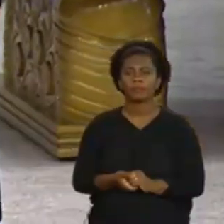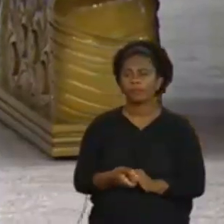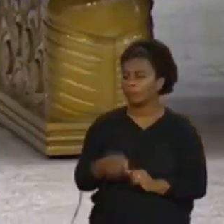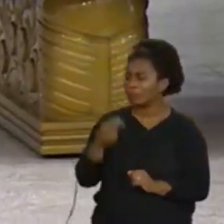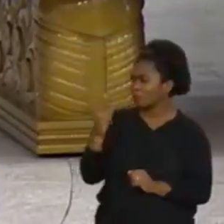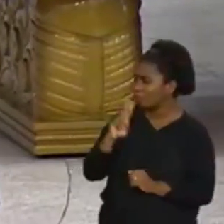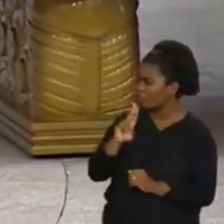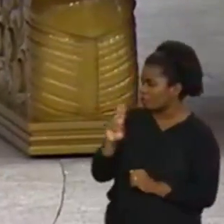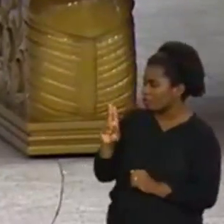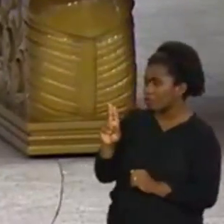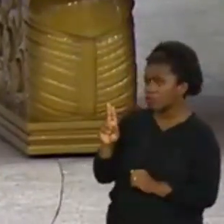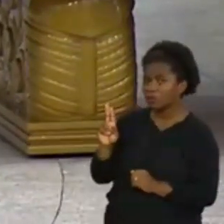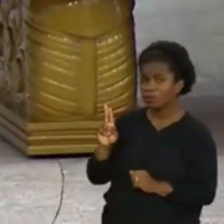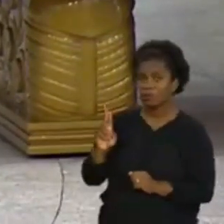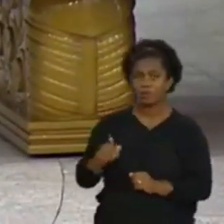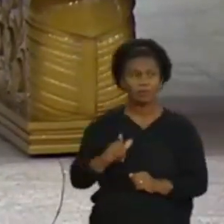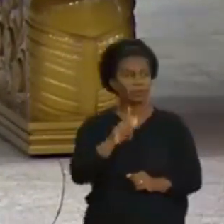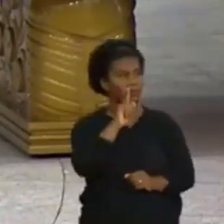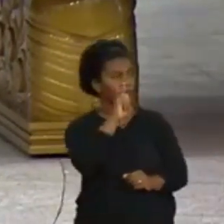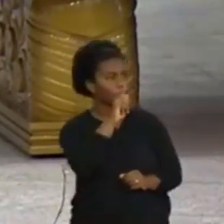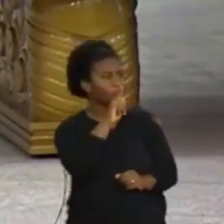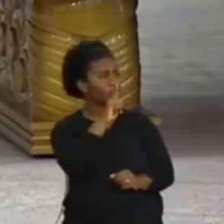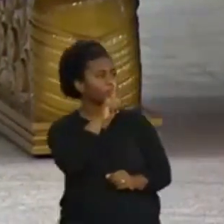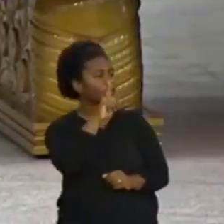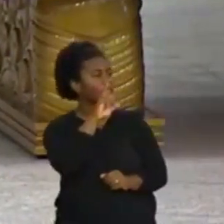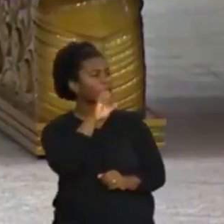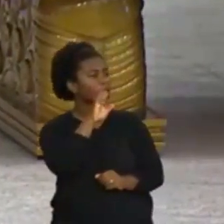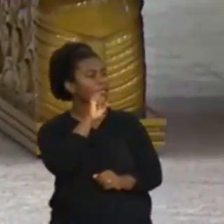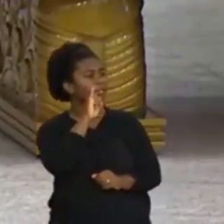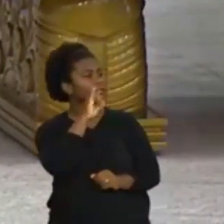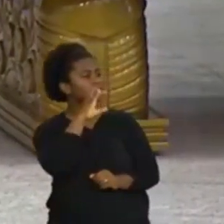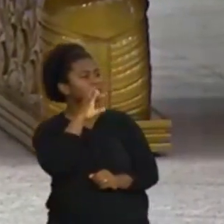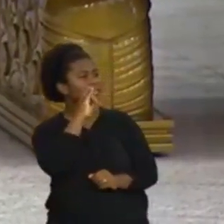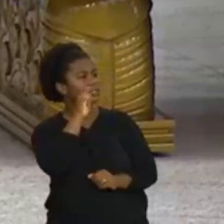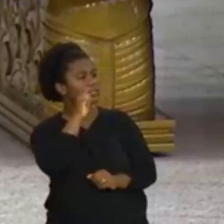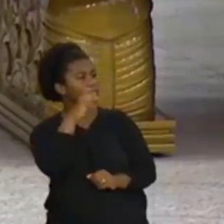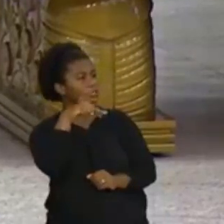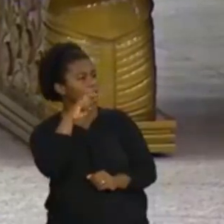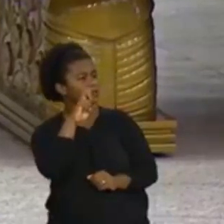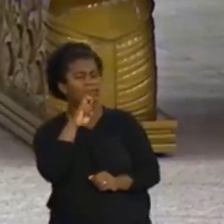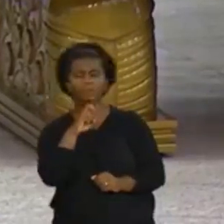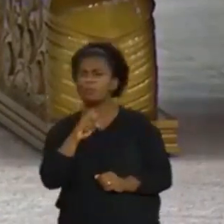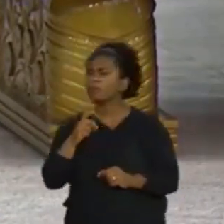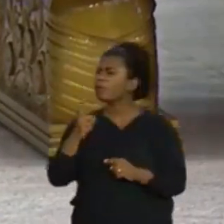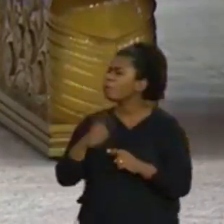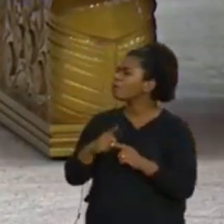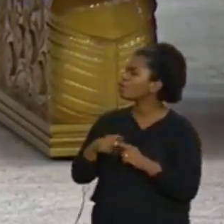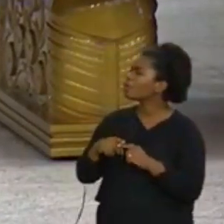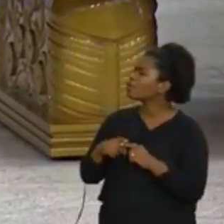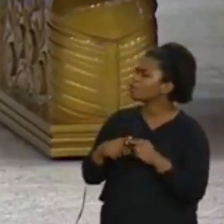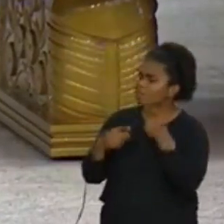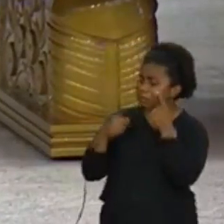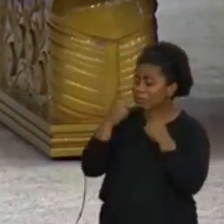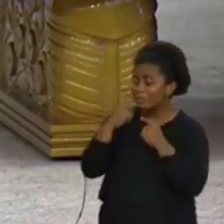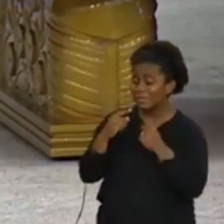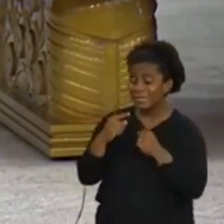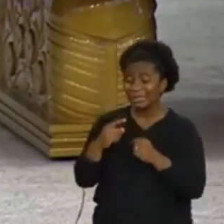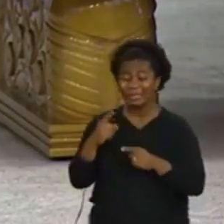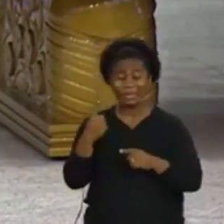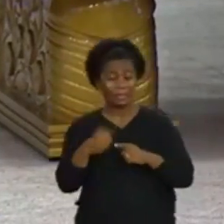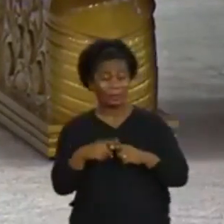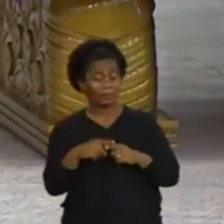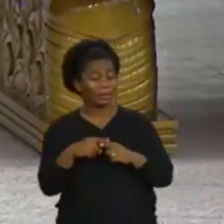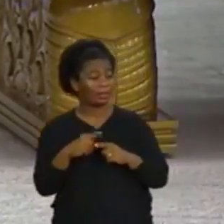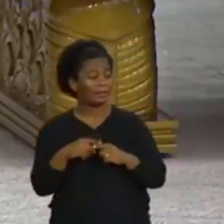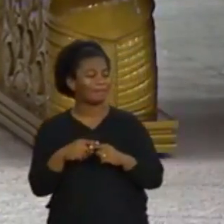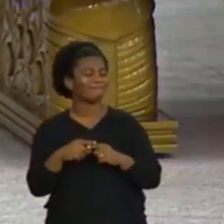nome? Gleiciane. Tá chorando por quê? Porque eu descobri um sopro no coração, tem mais ou menos um ano. Um